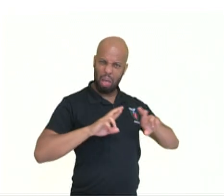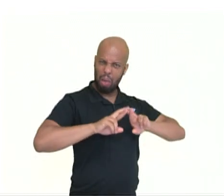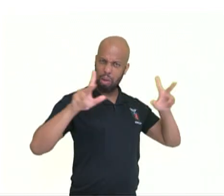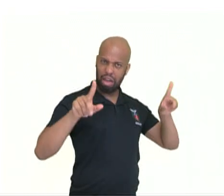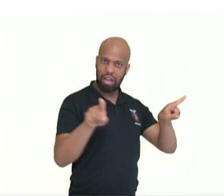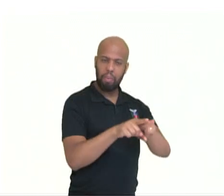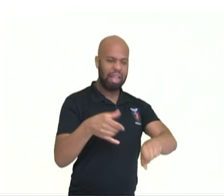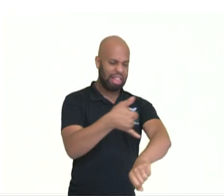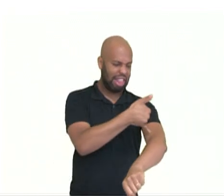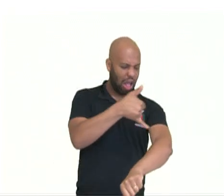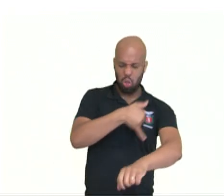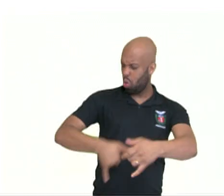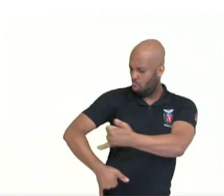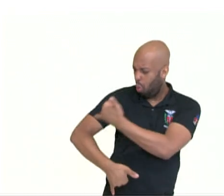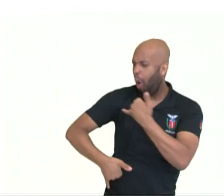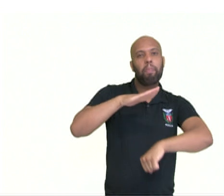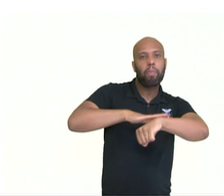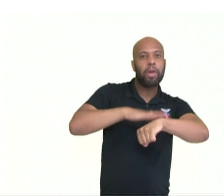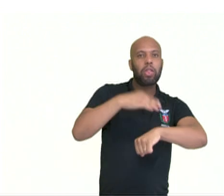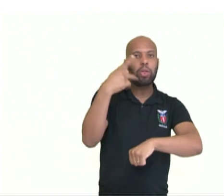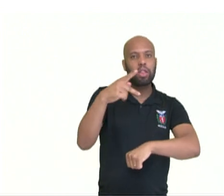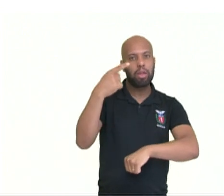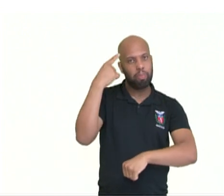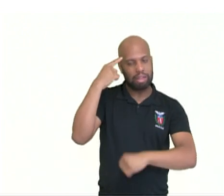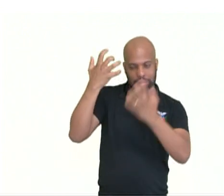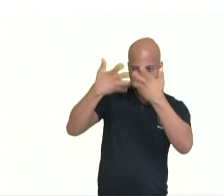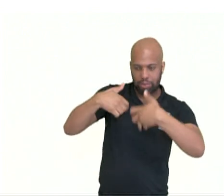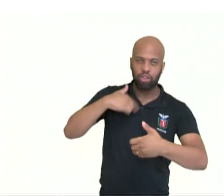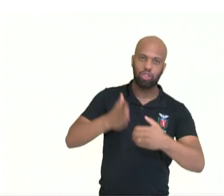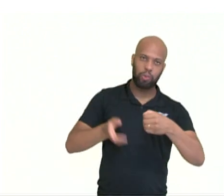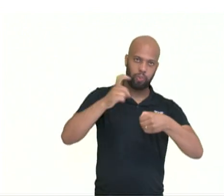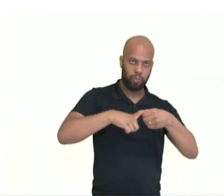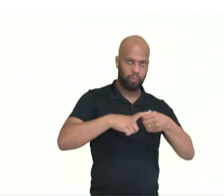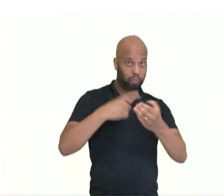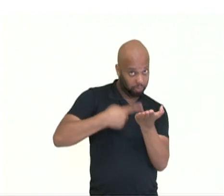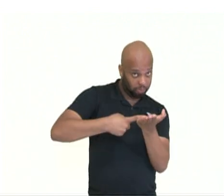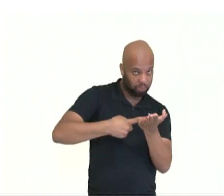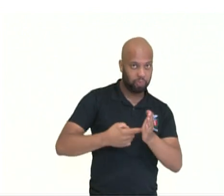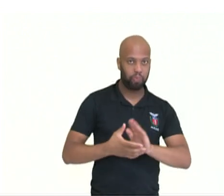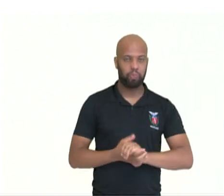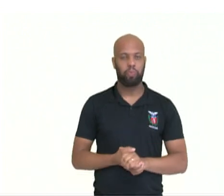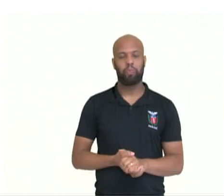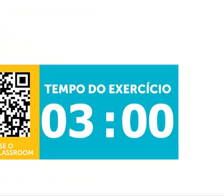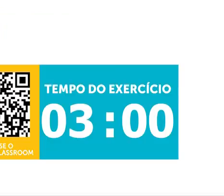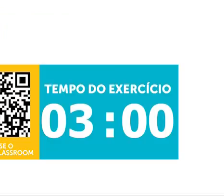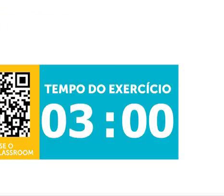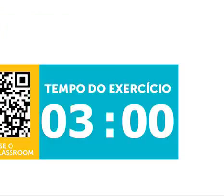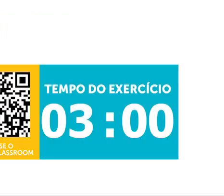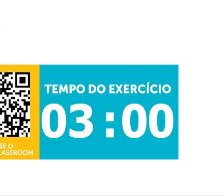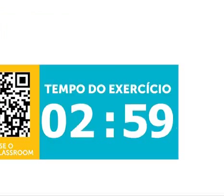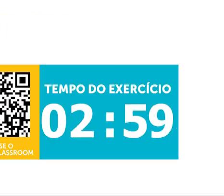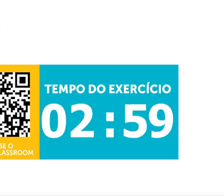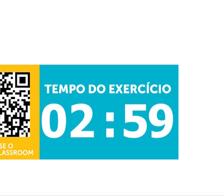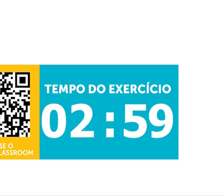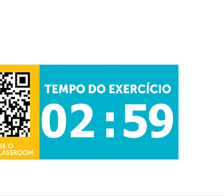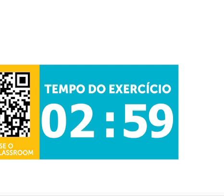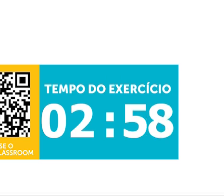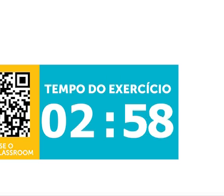olhadinha nesse exemplo aqui, então, de um comecinho de crônica. Meus pais não me compreendem, ele pensava